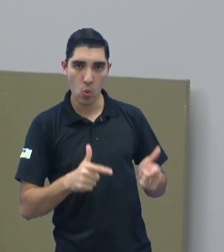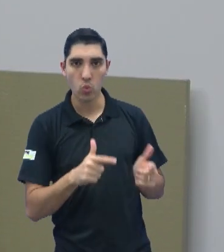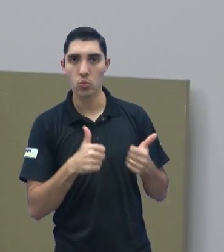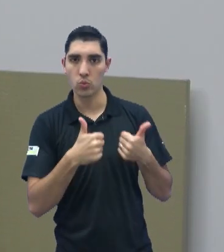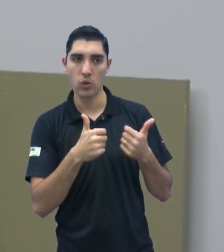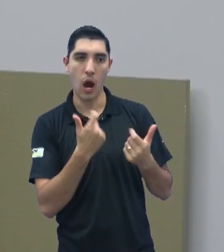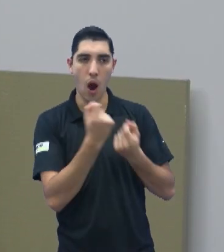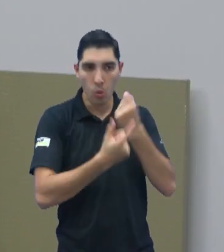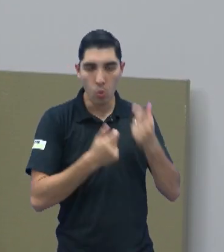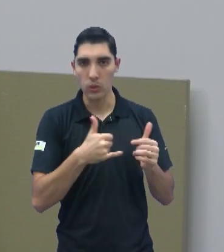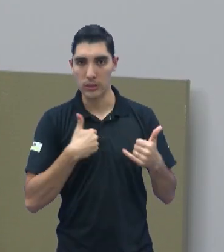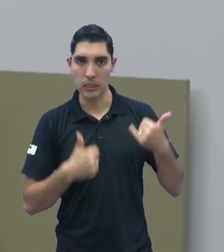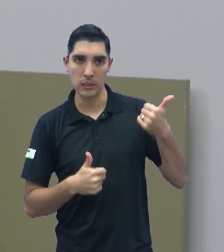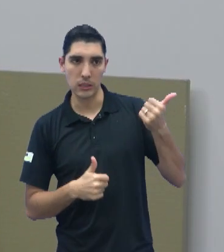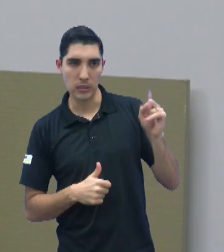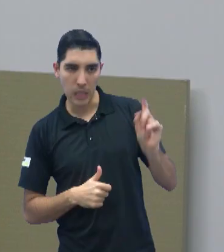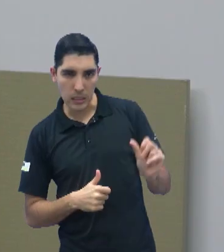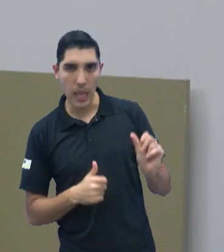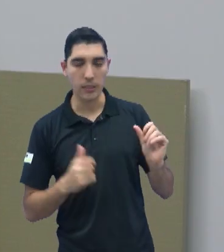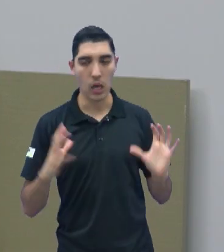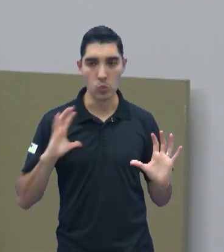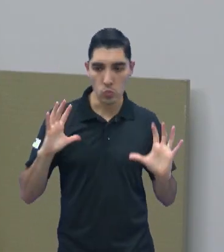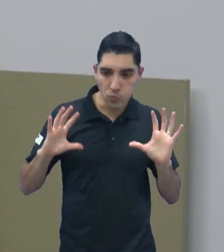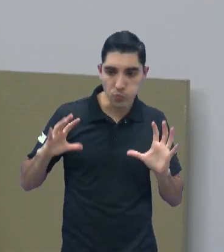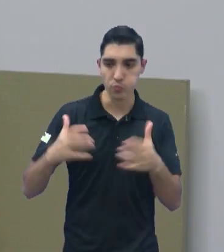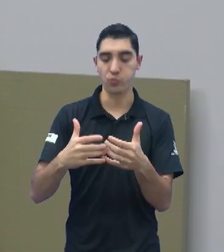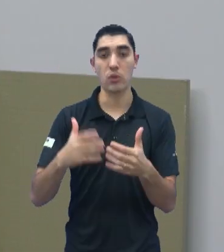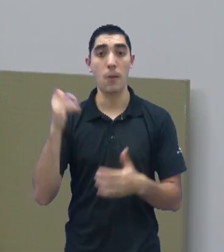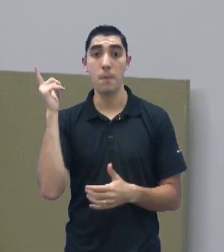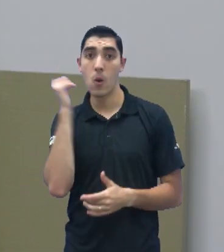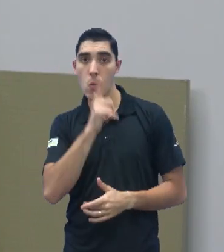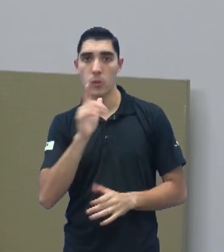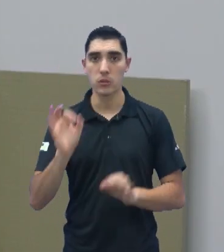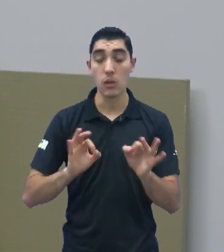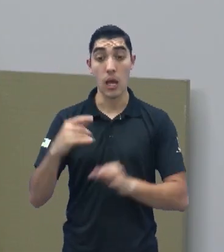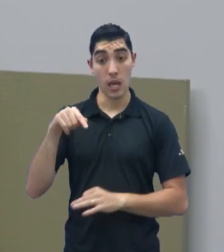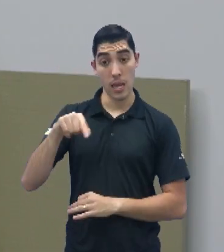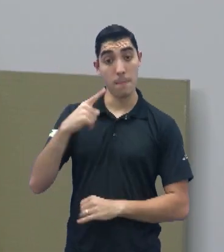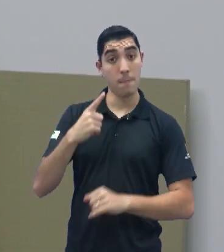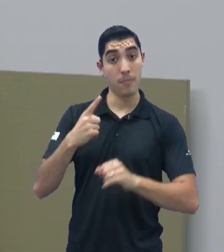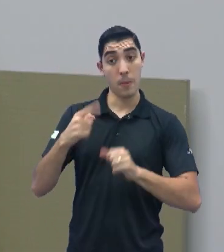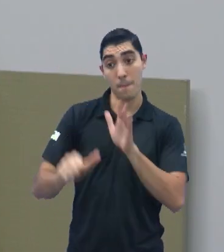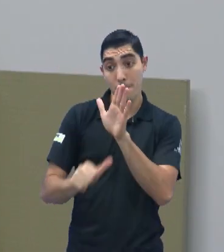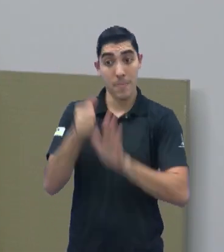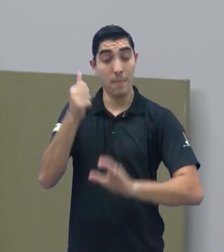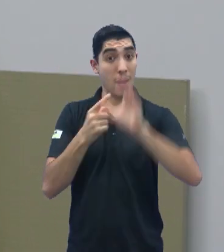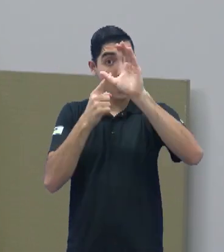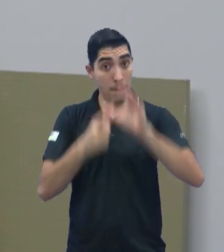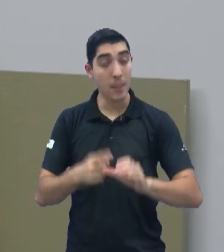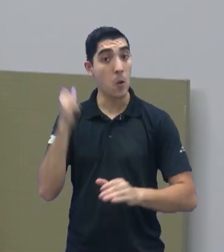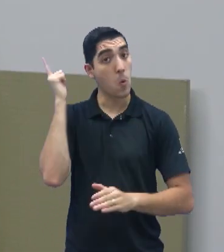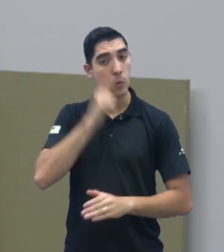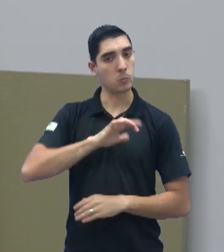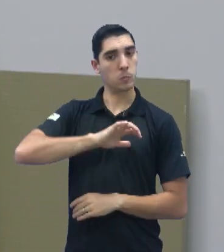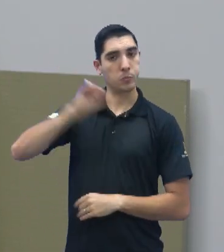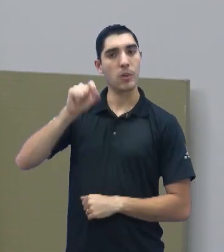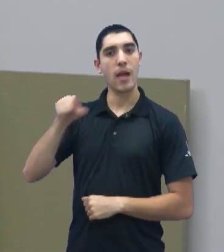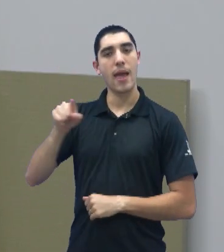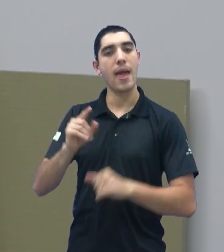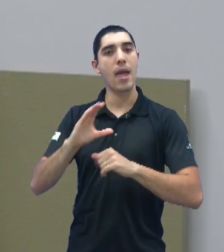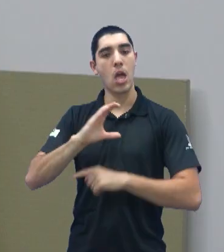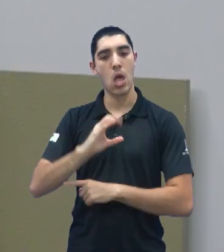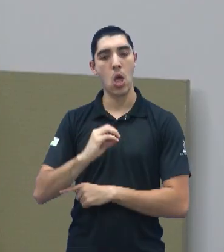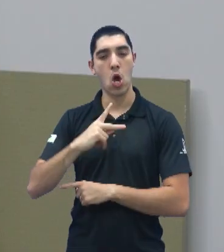tinha preparado. E a gente conseguiu no meu primeiro campeonato, a gente conseguiu ser campeão da Copa Bandeirantes, que, assim, foi uma